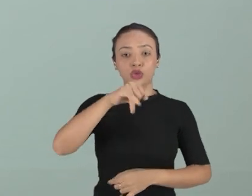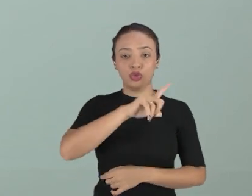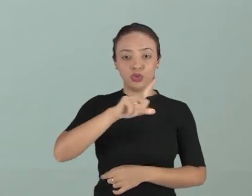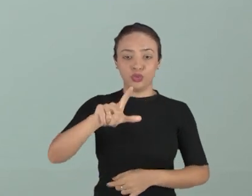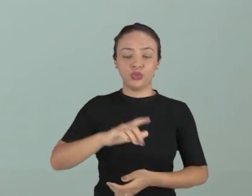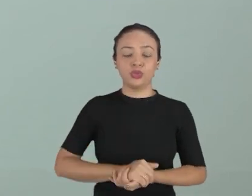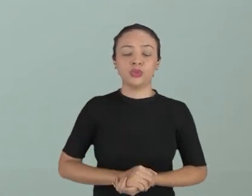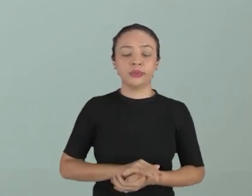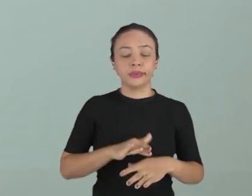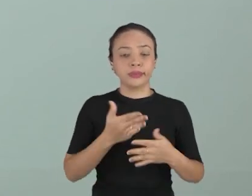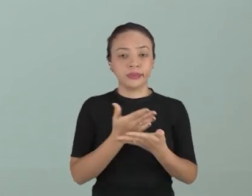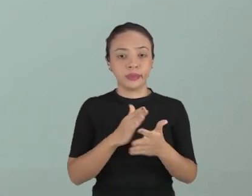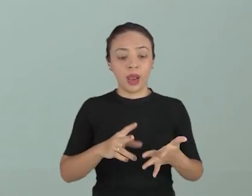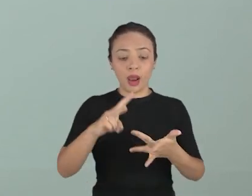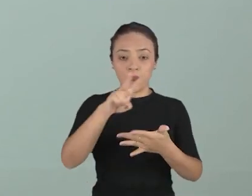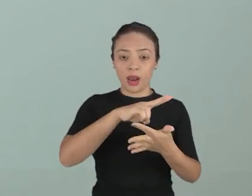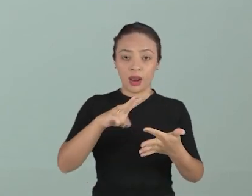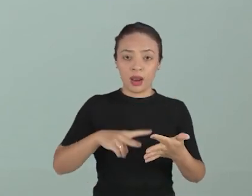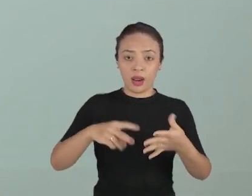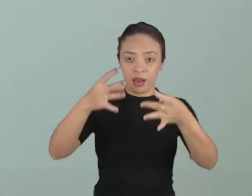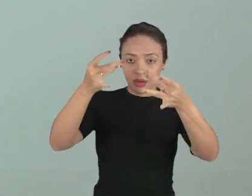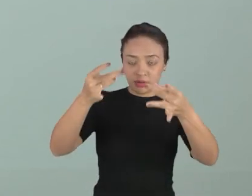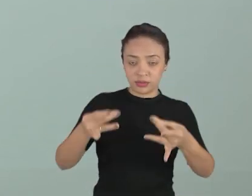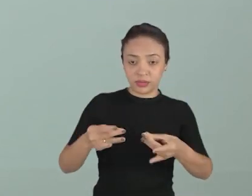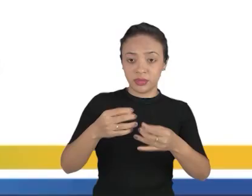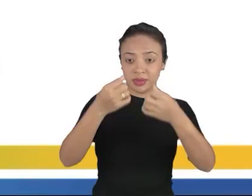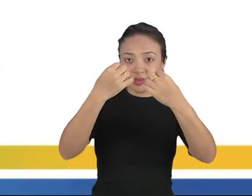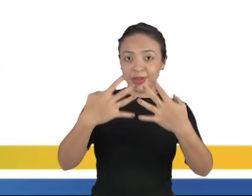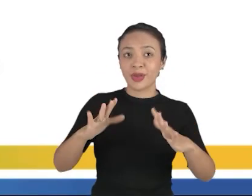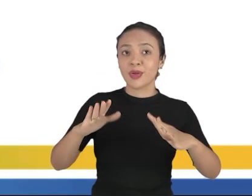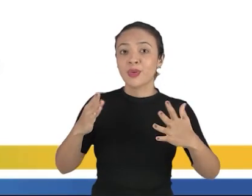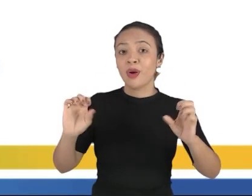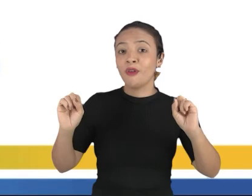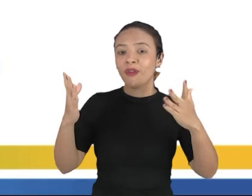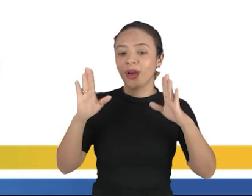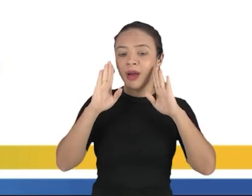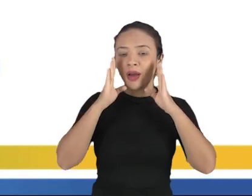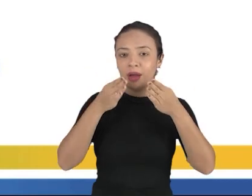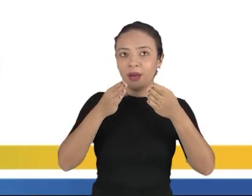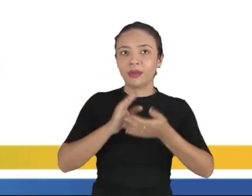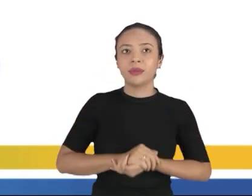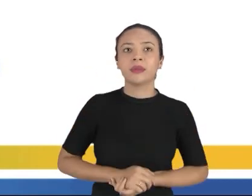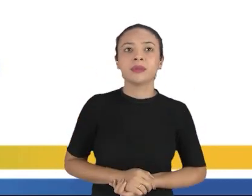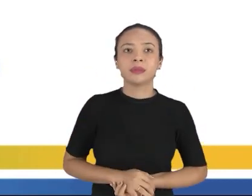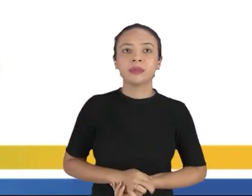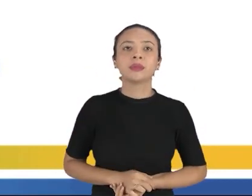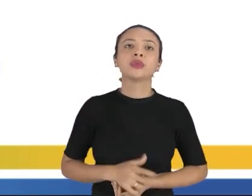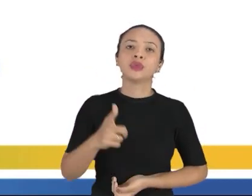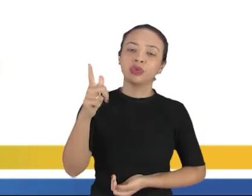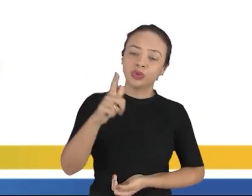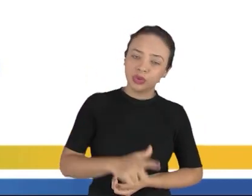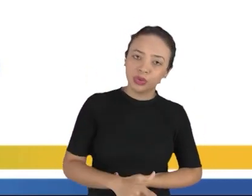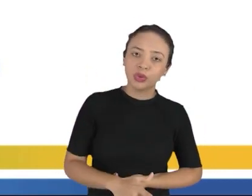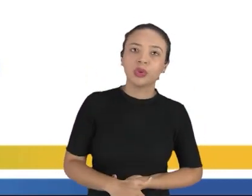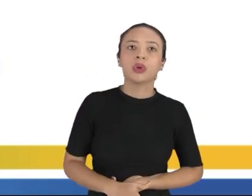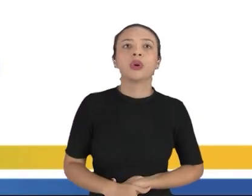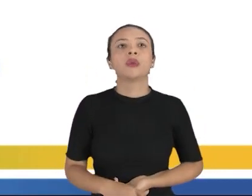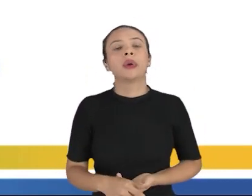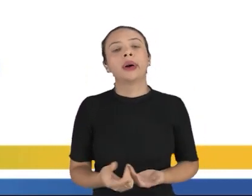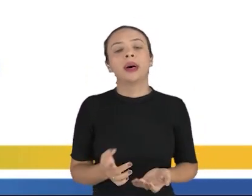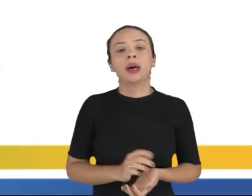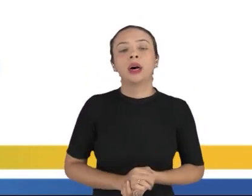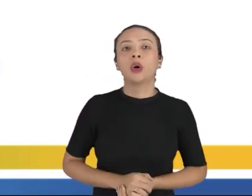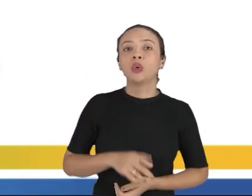para finalizar, leia a descrição e diga qual a data comemorativa ela se refere. Então, novamente, nós falamos aí de Valentine's Day,